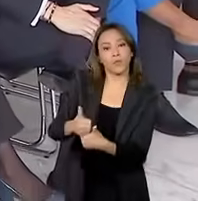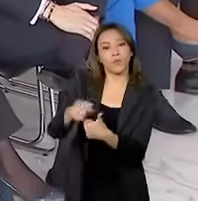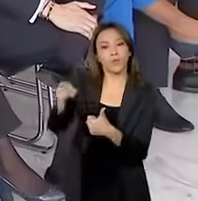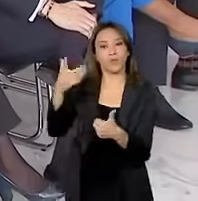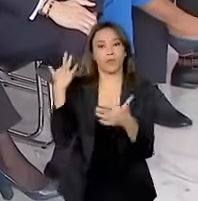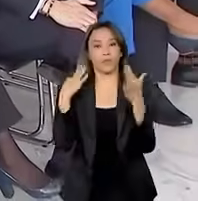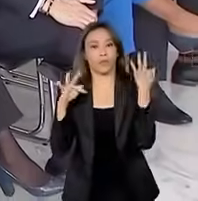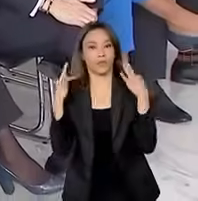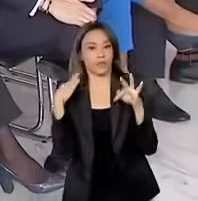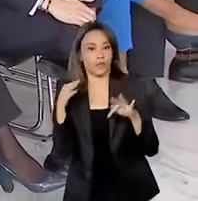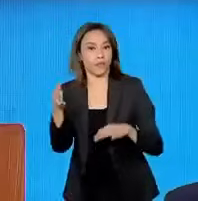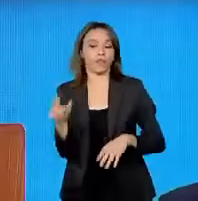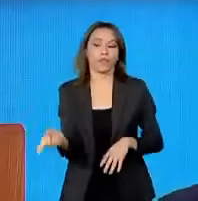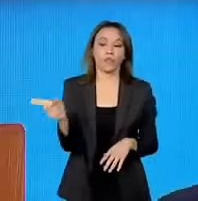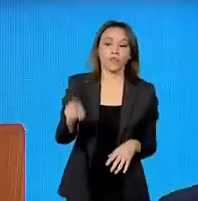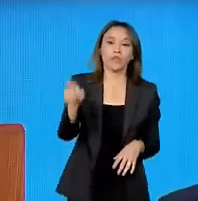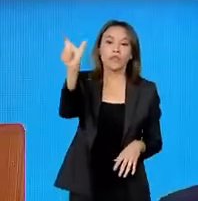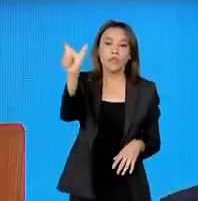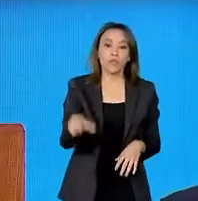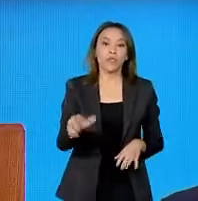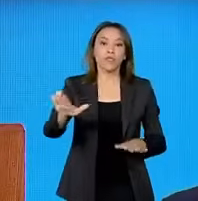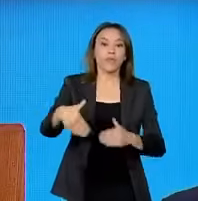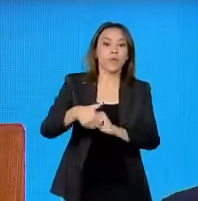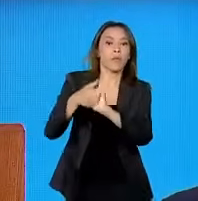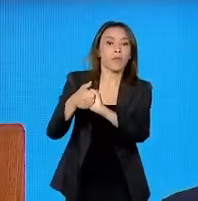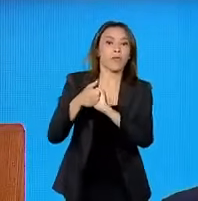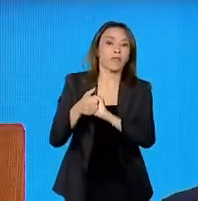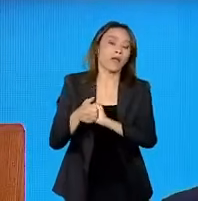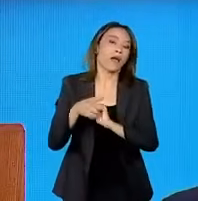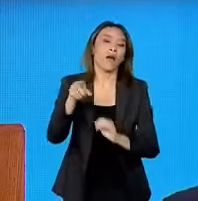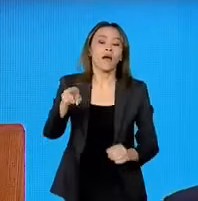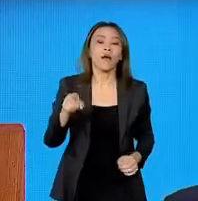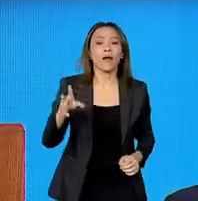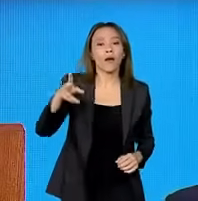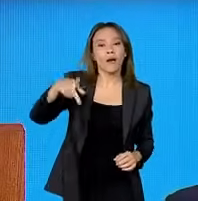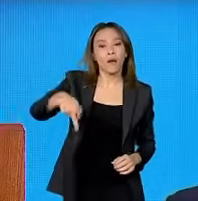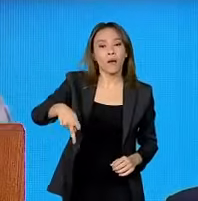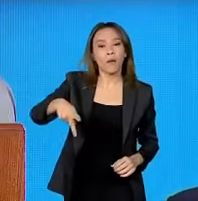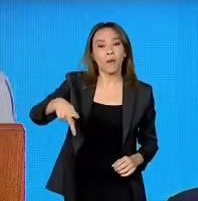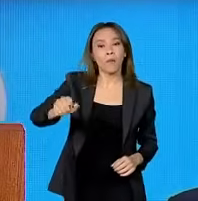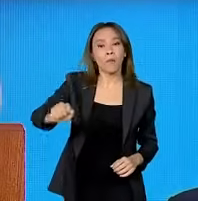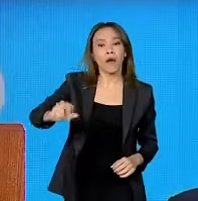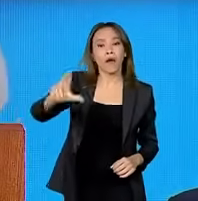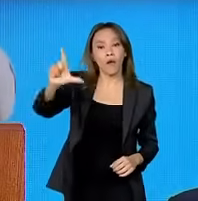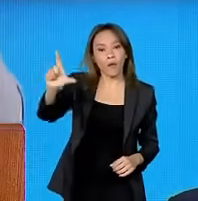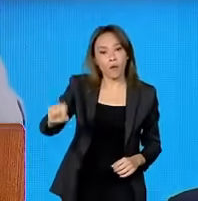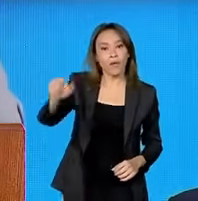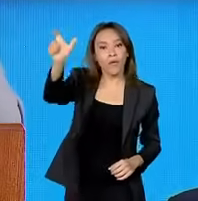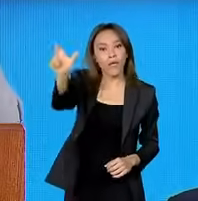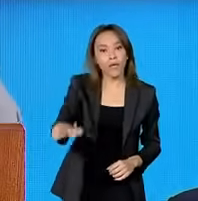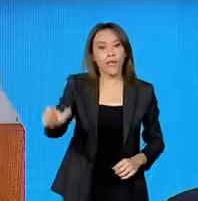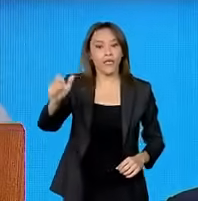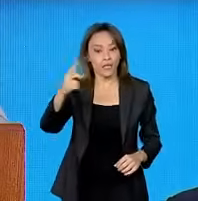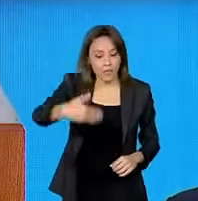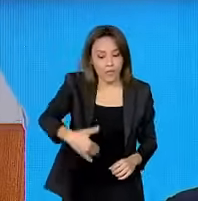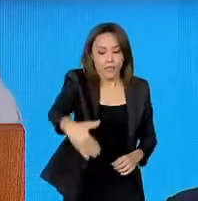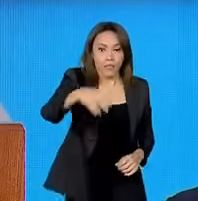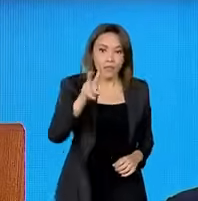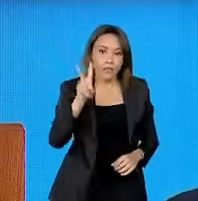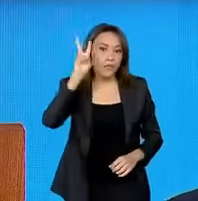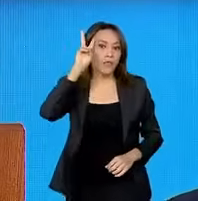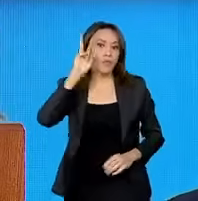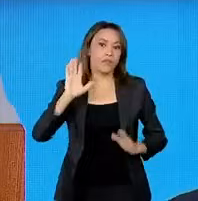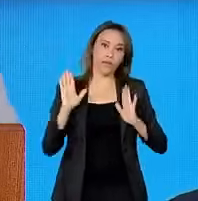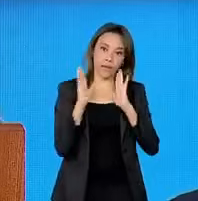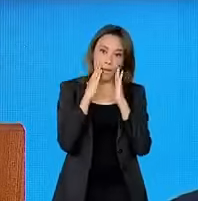Turismo. Quero cumprimentar o Paulo Teixeira, que na segunda-feira estará apresentando a tão famosa prateleira